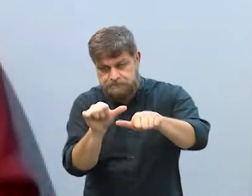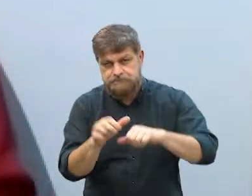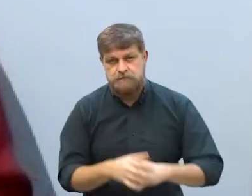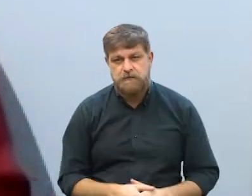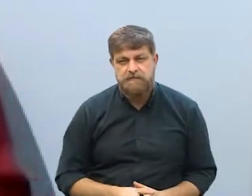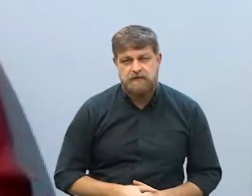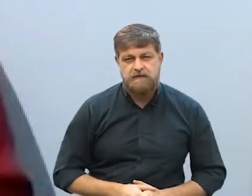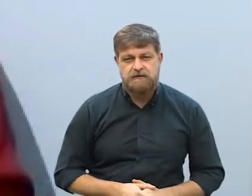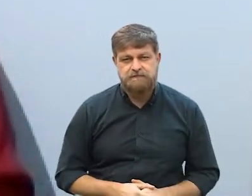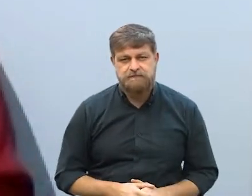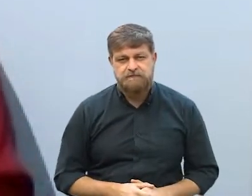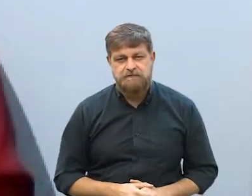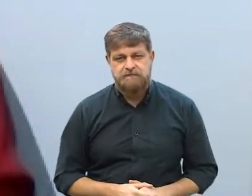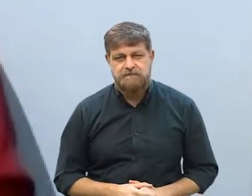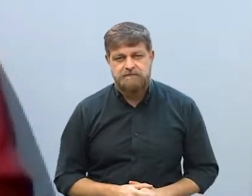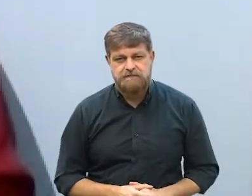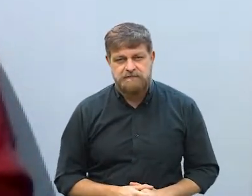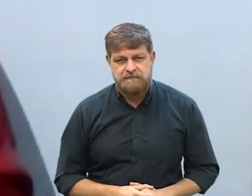são